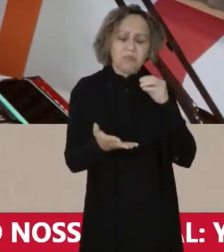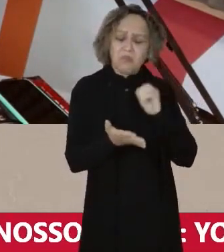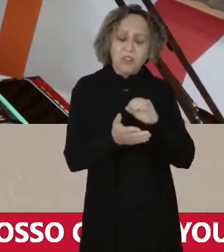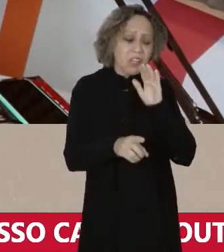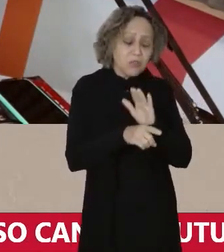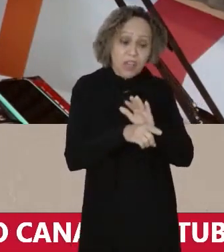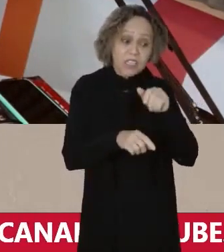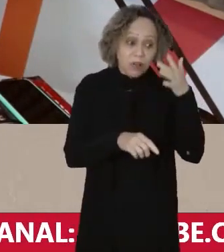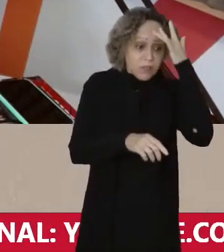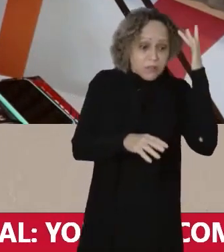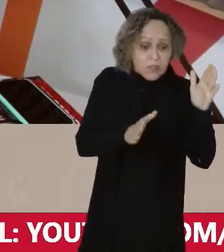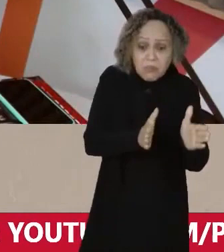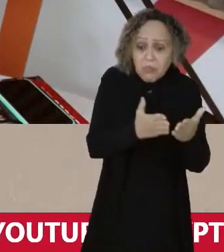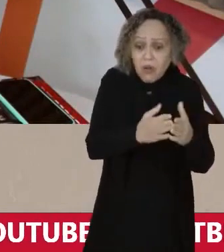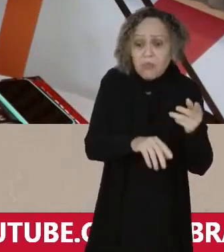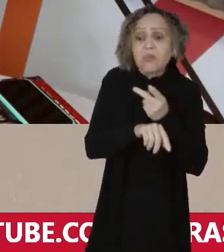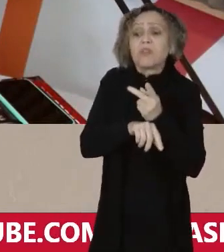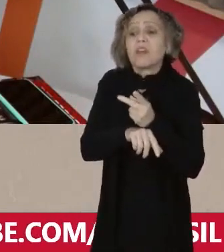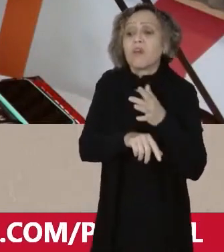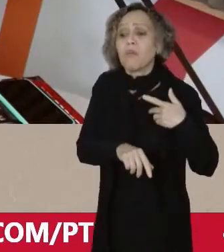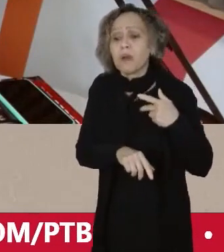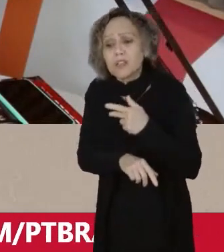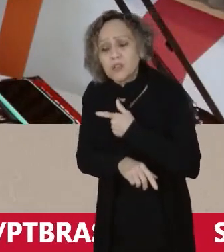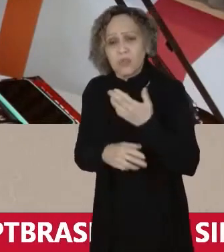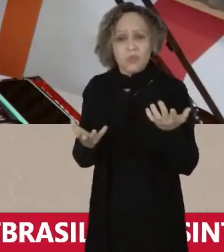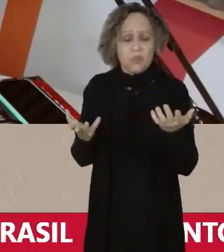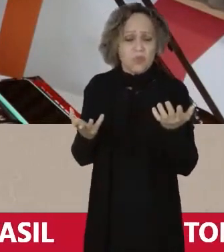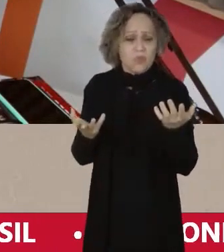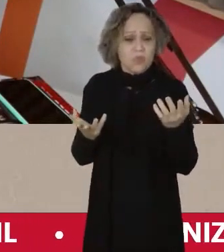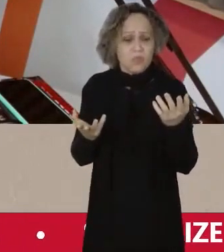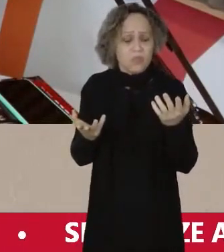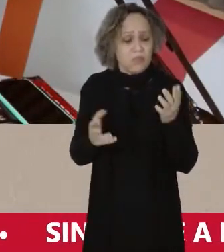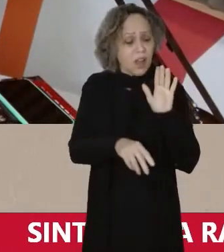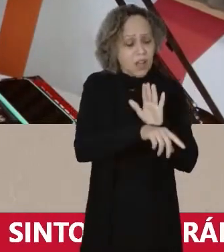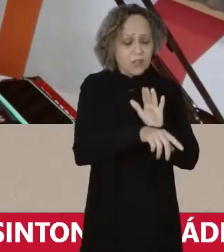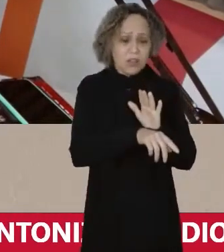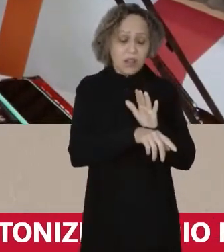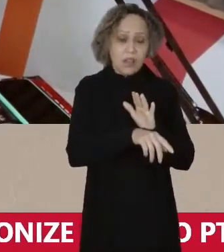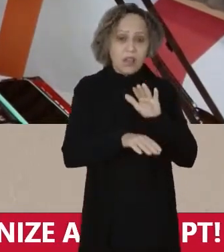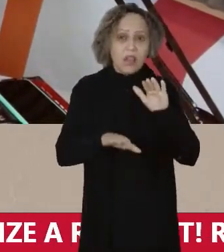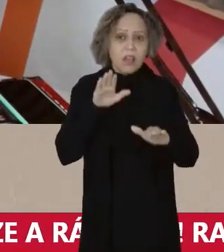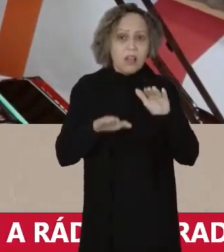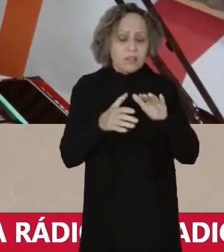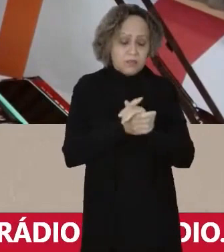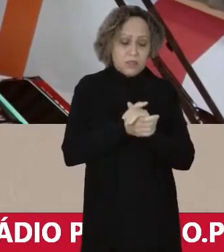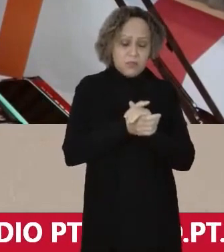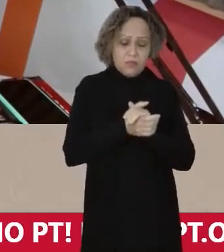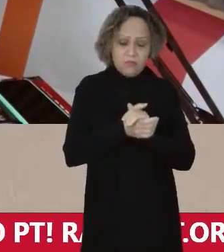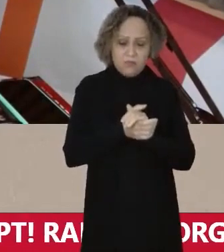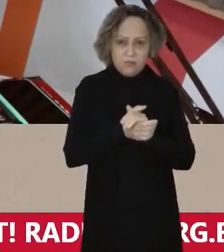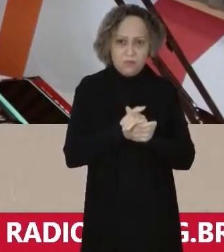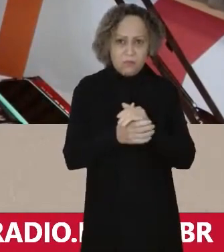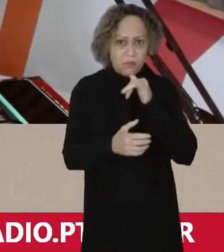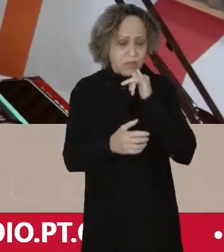quem esteja ali. Infelizmente, nas comunidades, muitas vezes, ou na maioria das vezes, o braço do Estado é o braço repressivo. Não é o